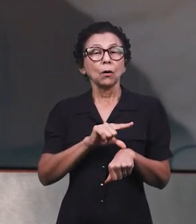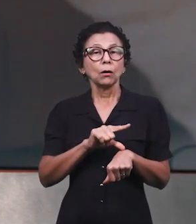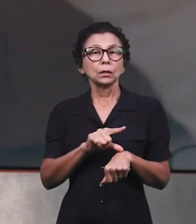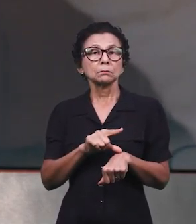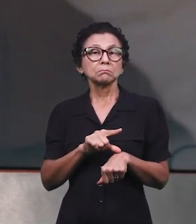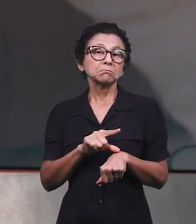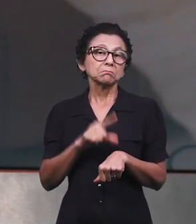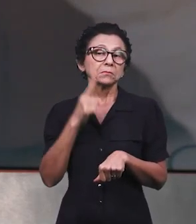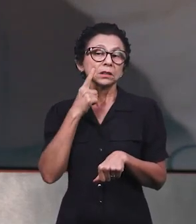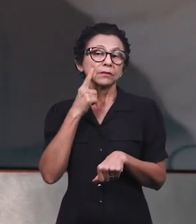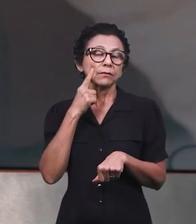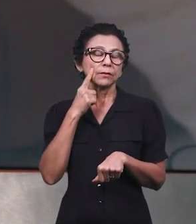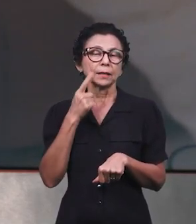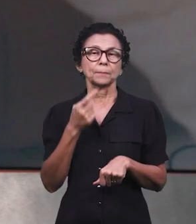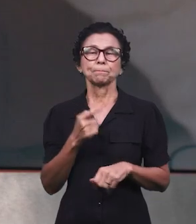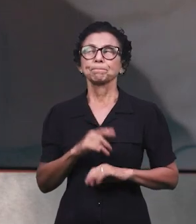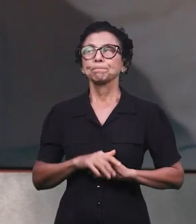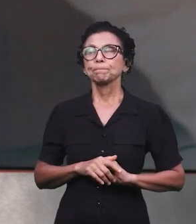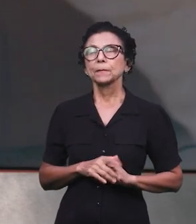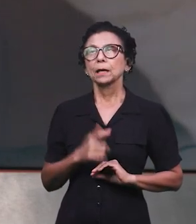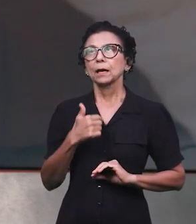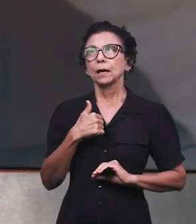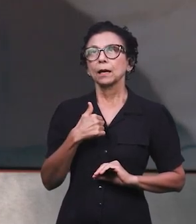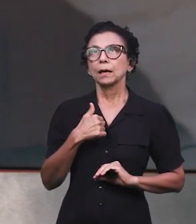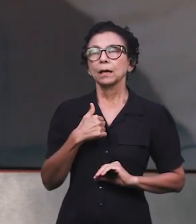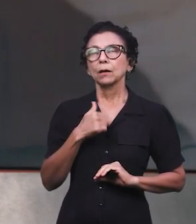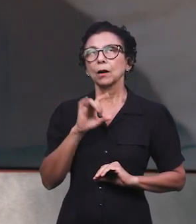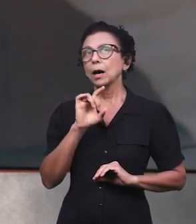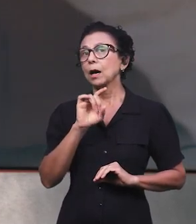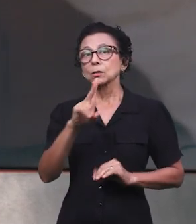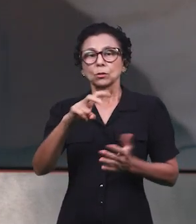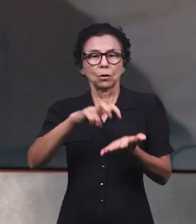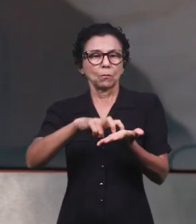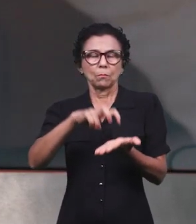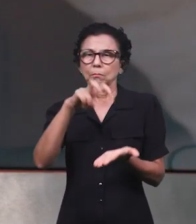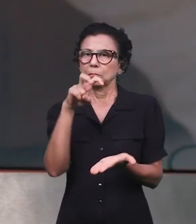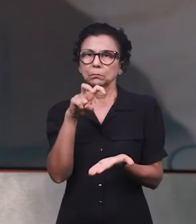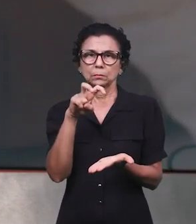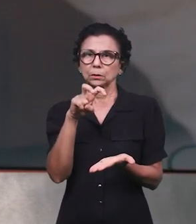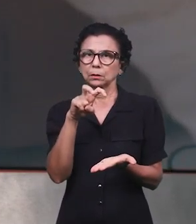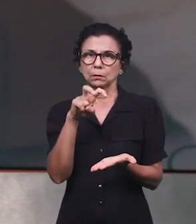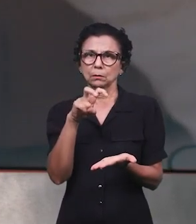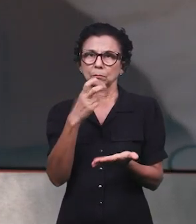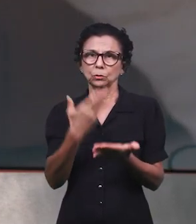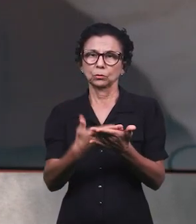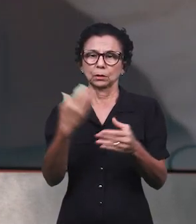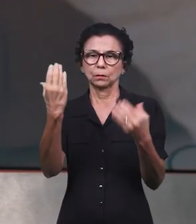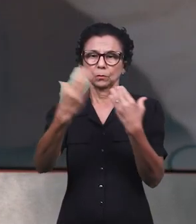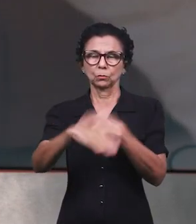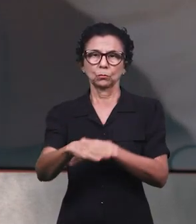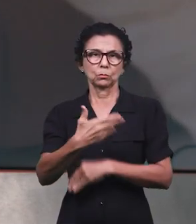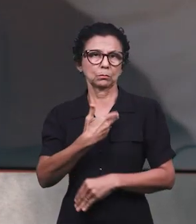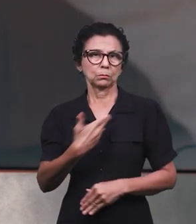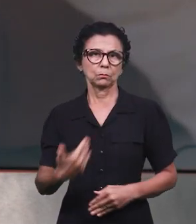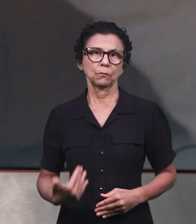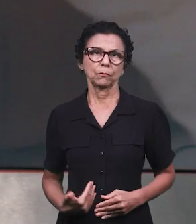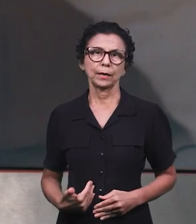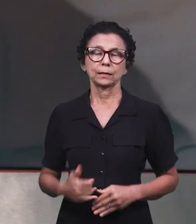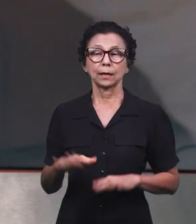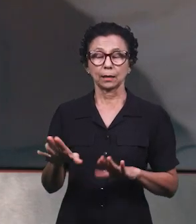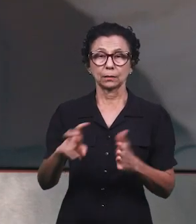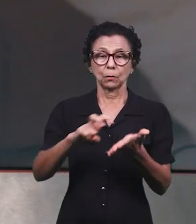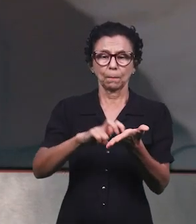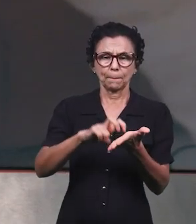olha, eu vou decidir que eu só tenho as manhãs para poder estudar para concurso público. Então, eu vou separar o tempo da manhã,